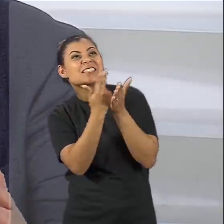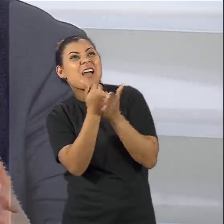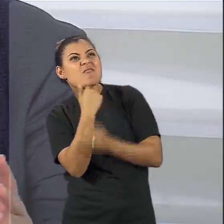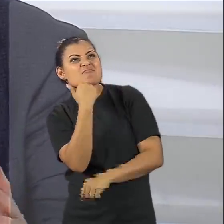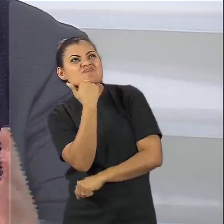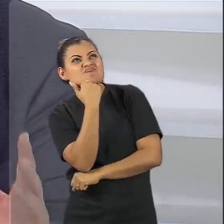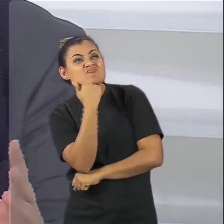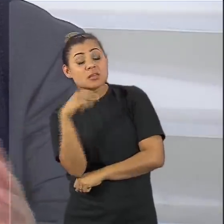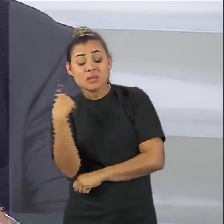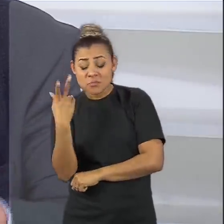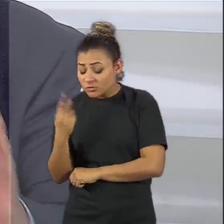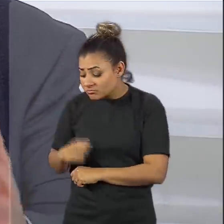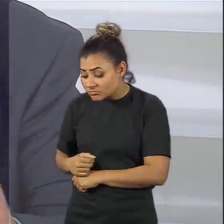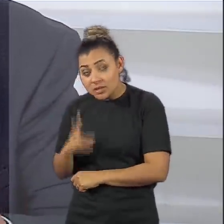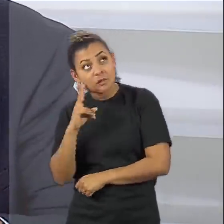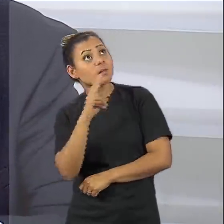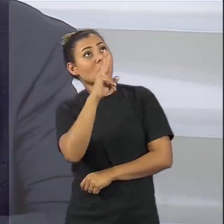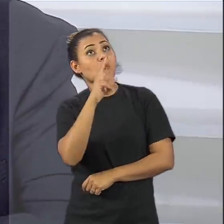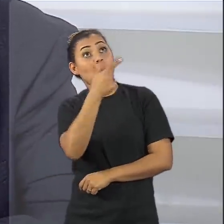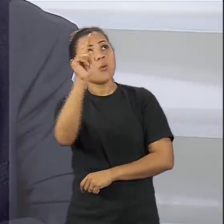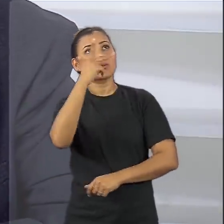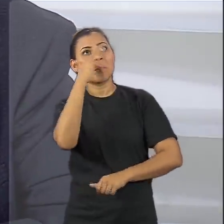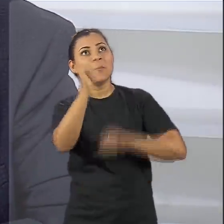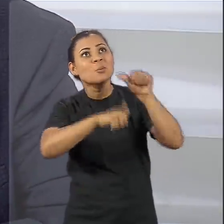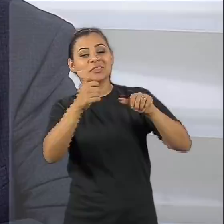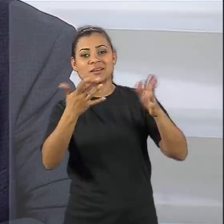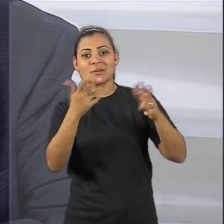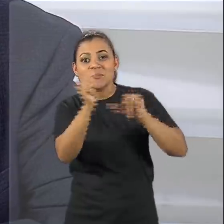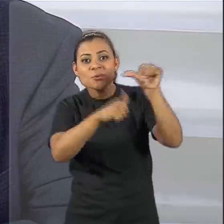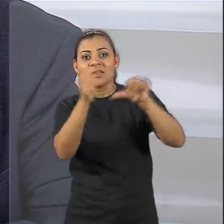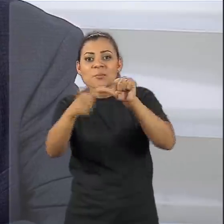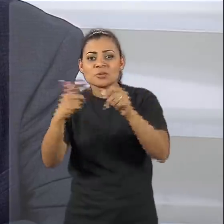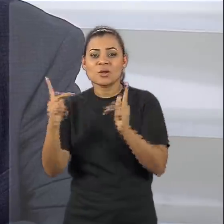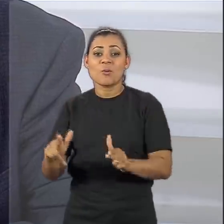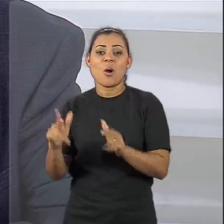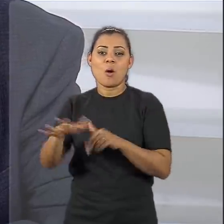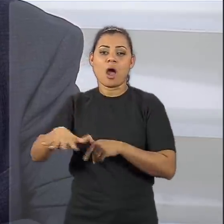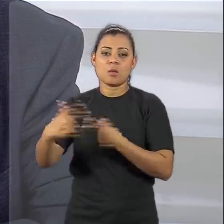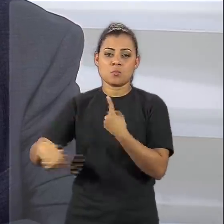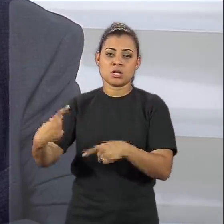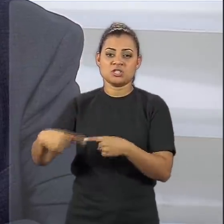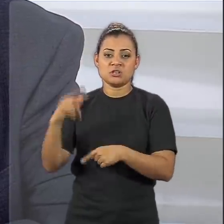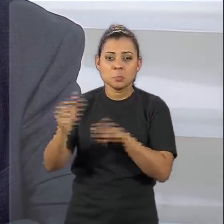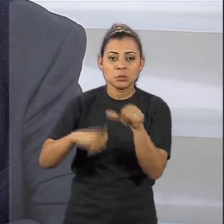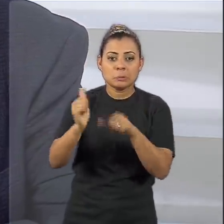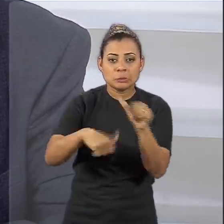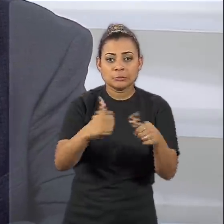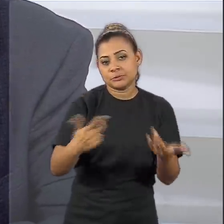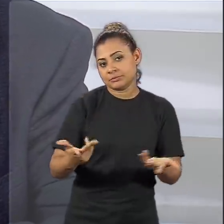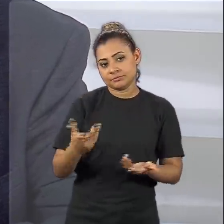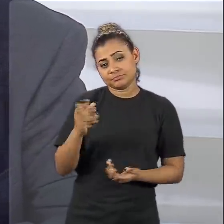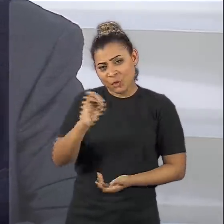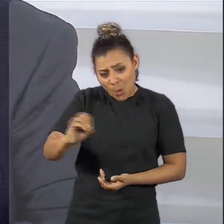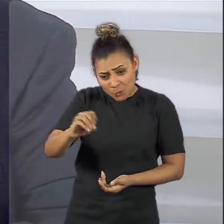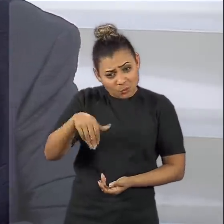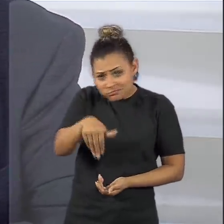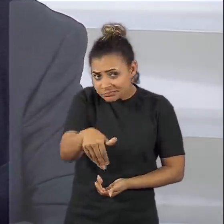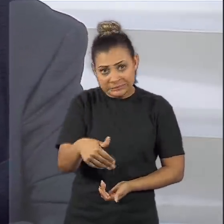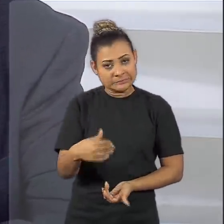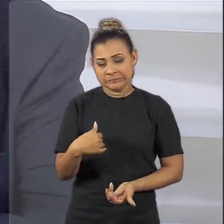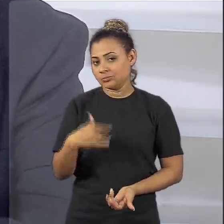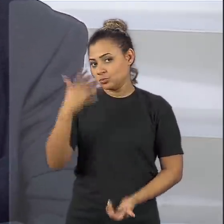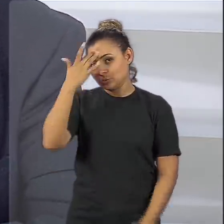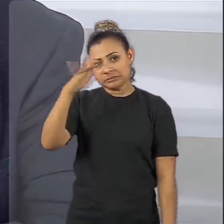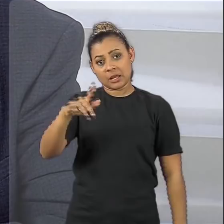5 minutos depois, você olha de novo, já é outra coisa. Então, é difícil realmente dizer o que vai acontecer em outubro. Mas eu arrisco